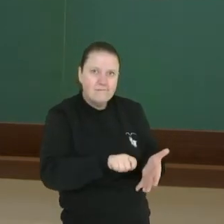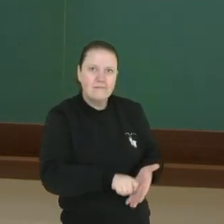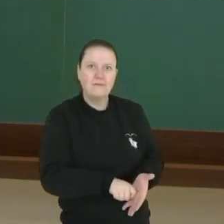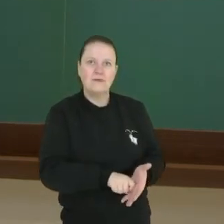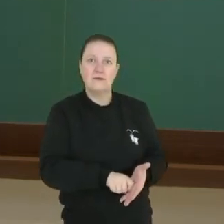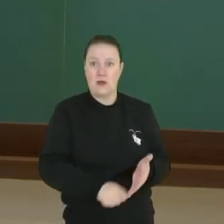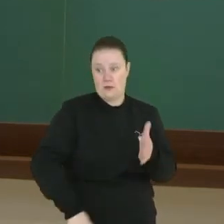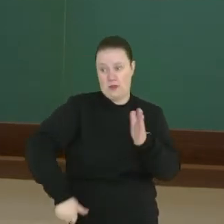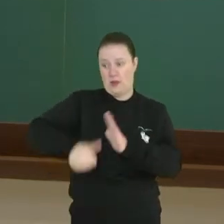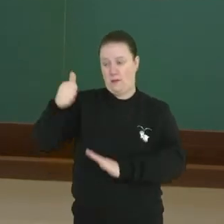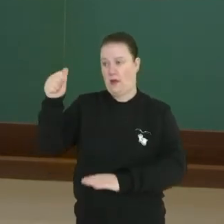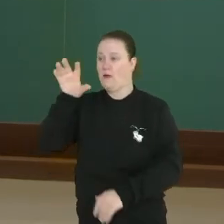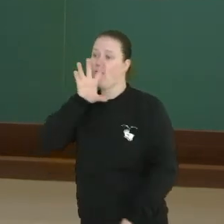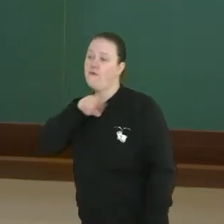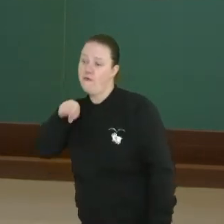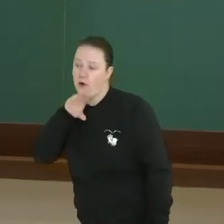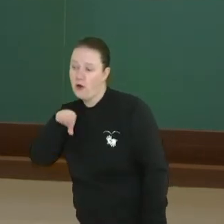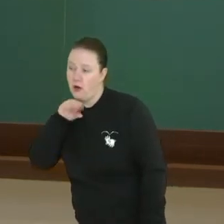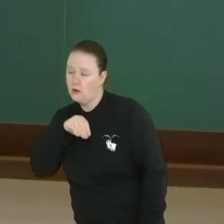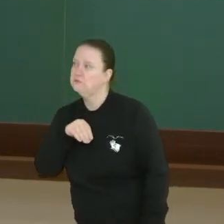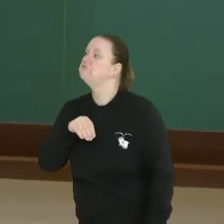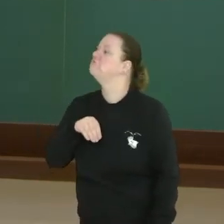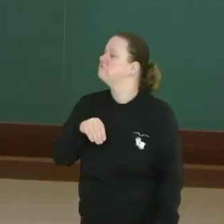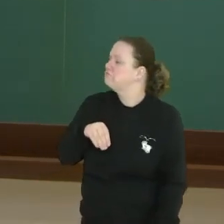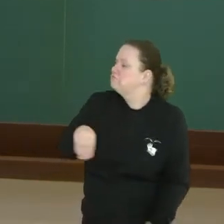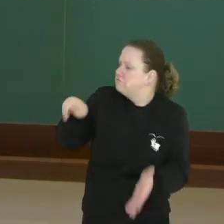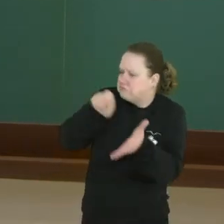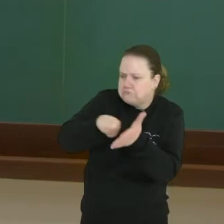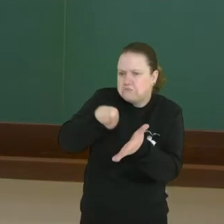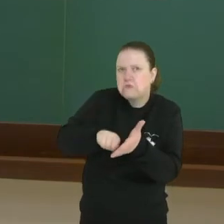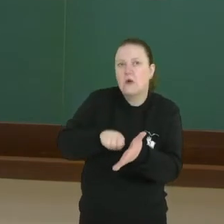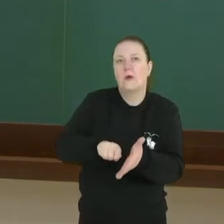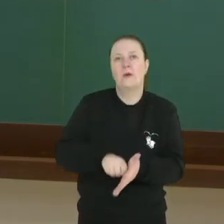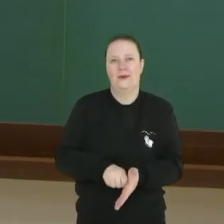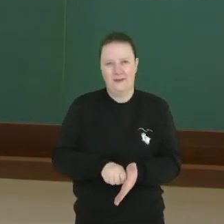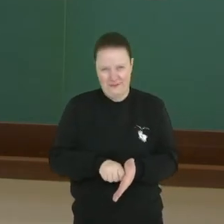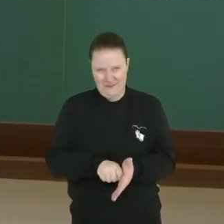oral, falada, para a forma escrita. Então, isso é